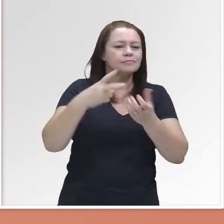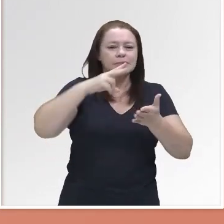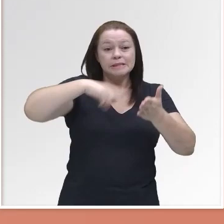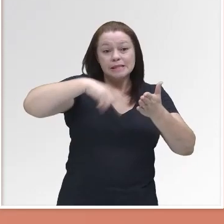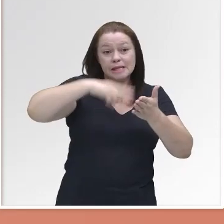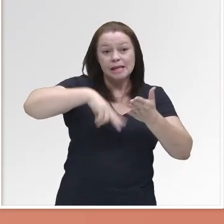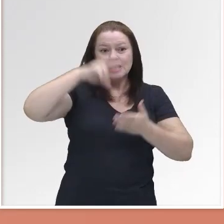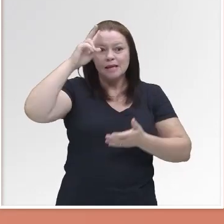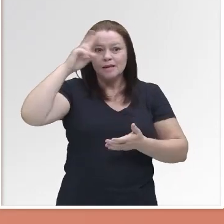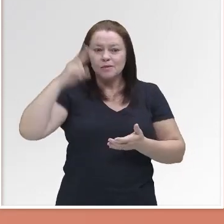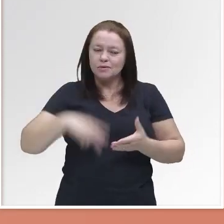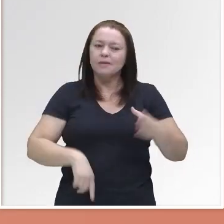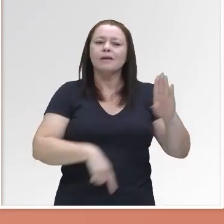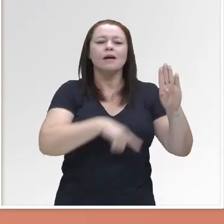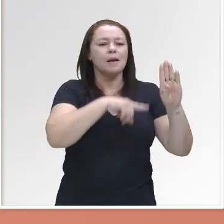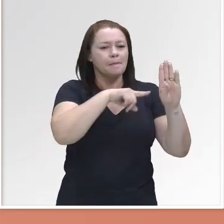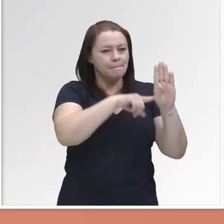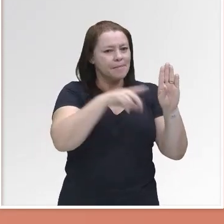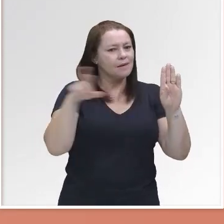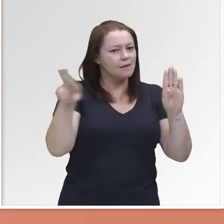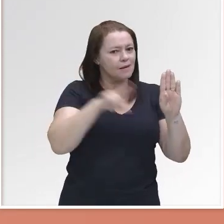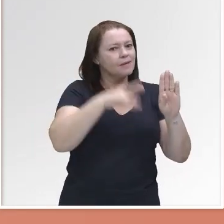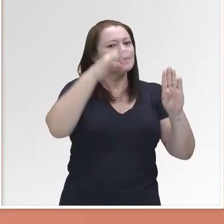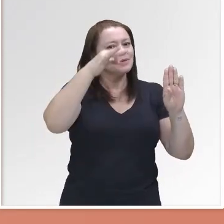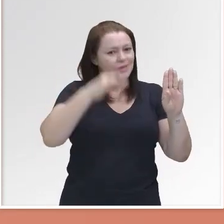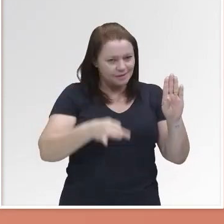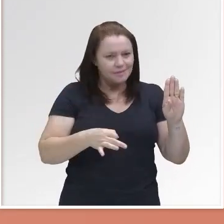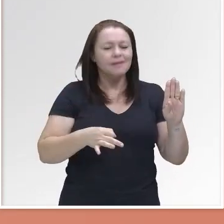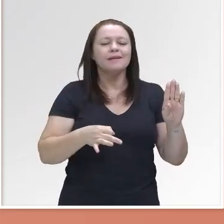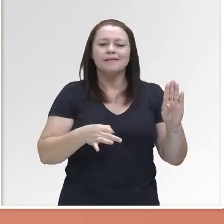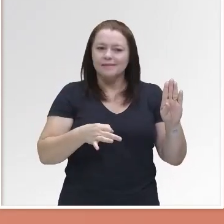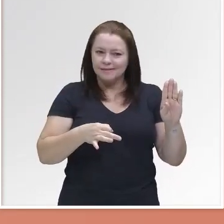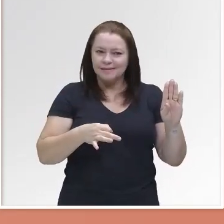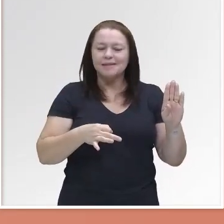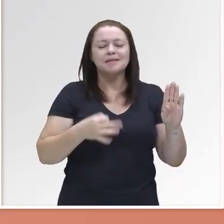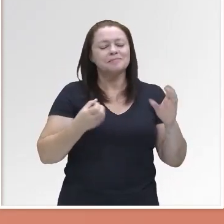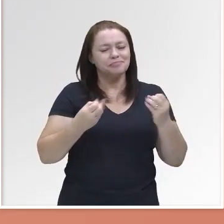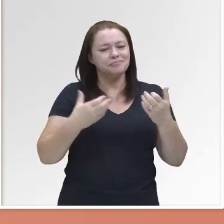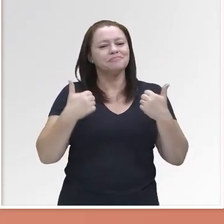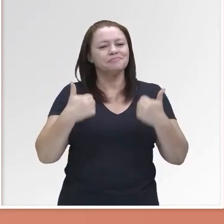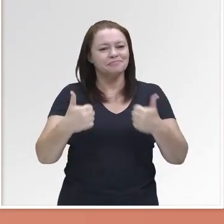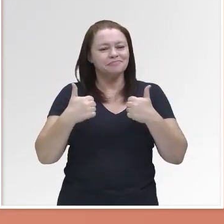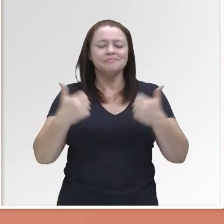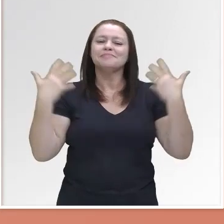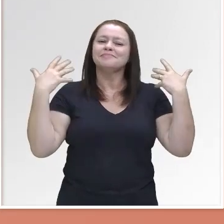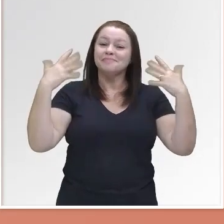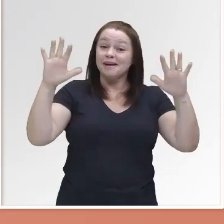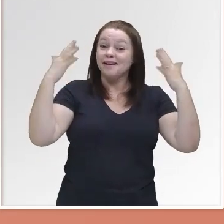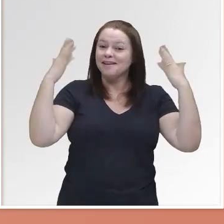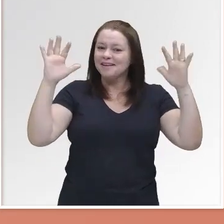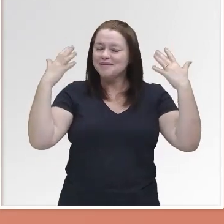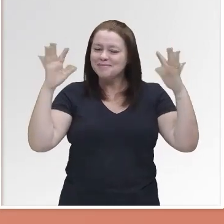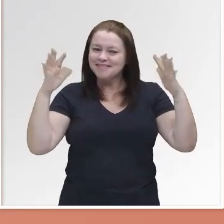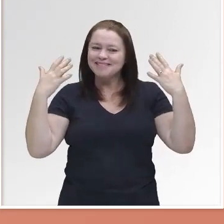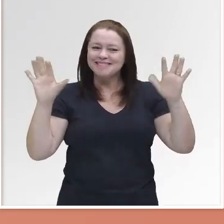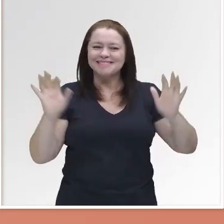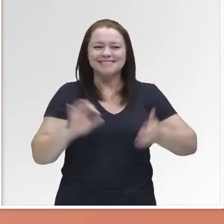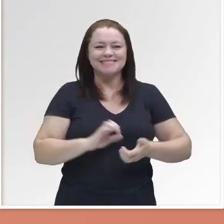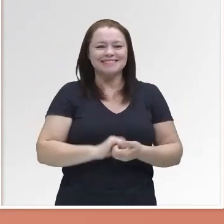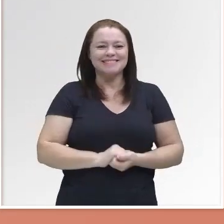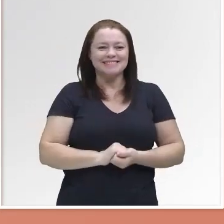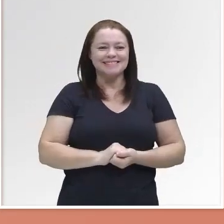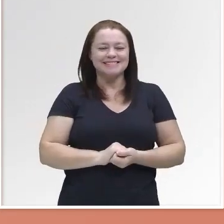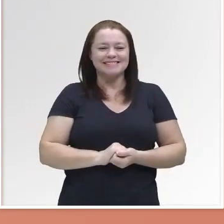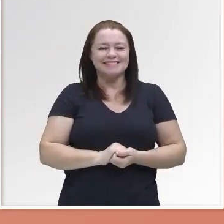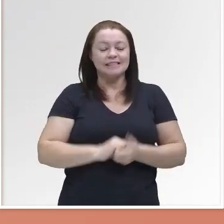um concerto. Quem respondeu a letra B, muito bem, está de parabéns. Leia